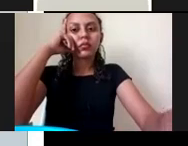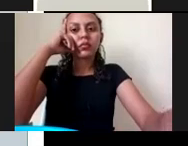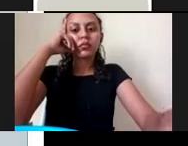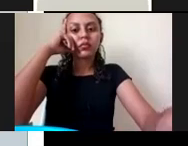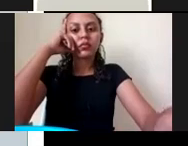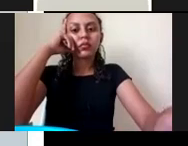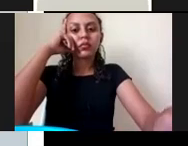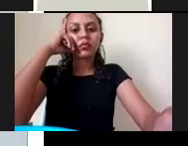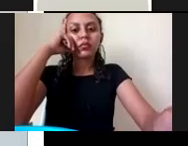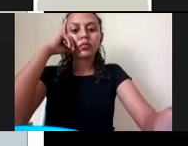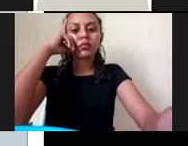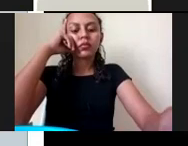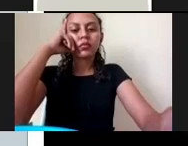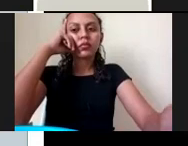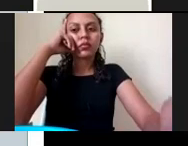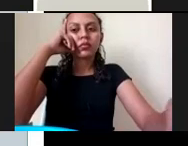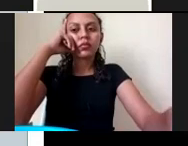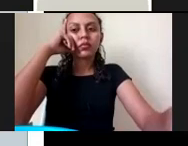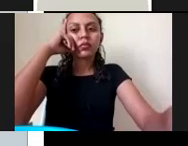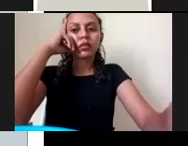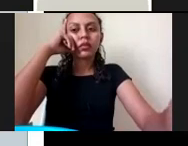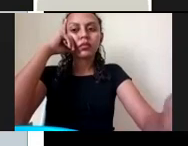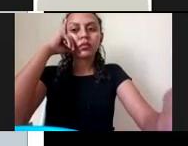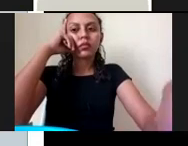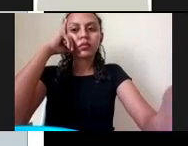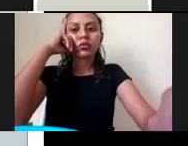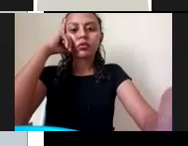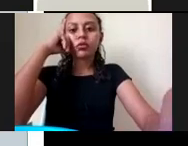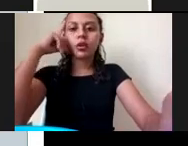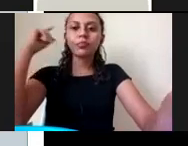uma pausa ou posso continuar? Posso continuar?